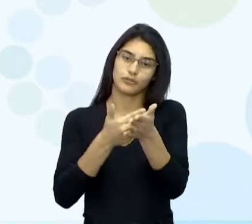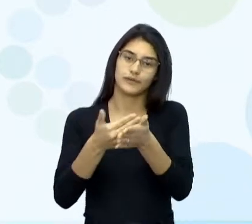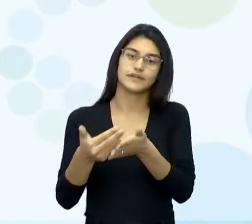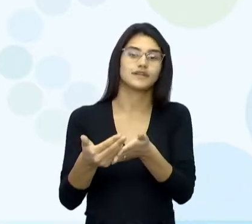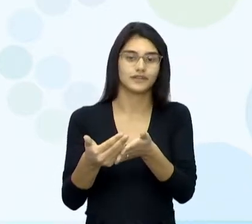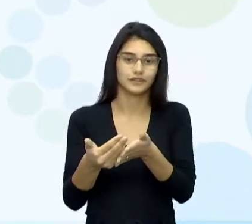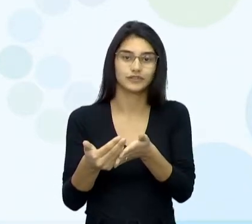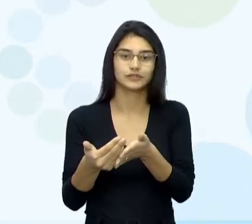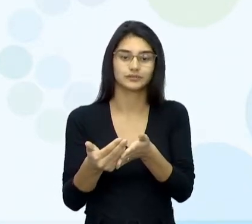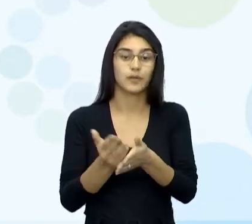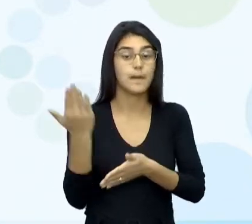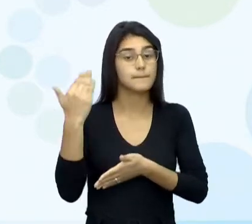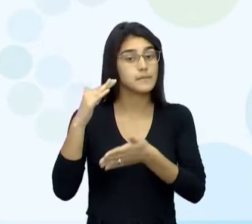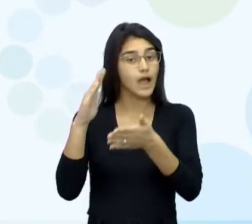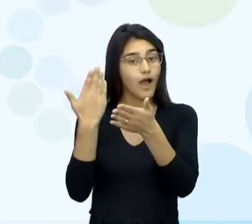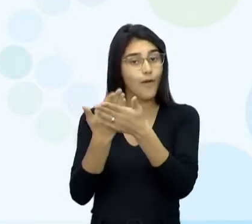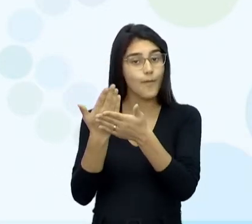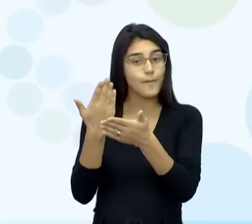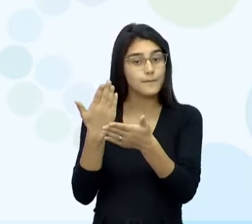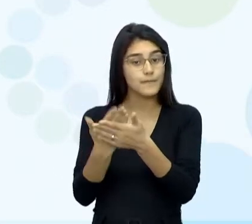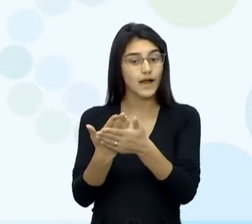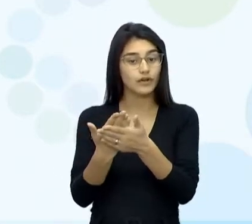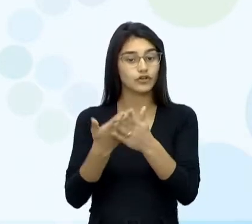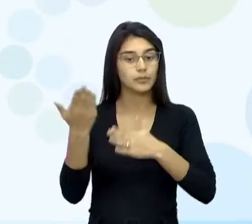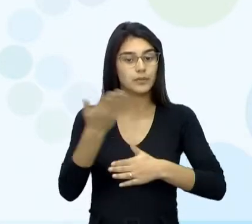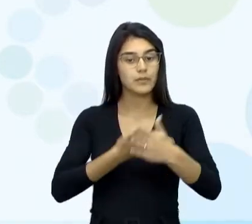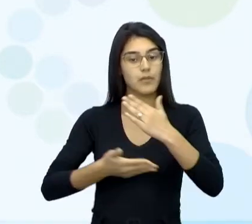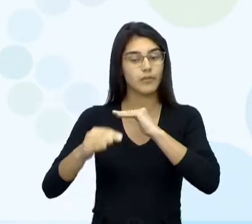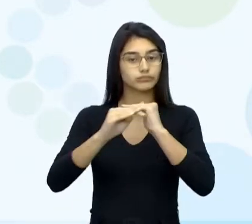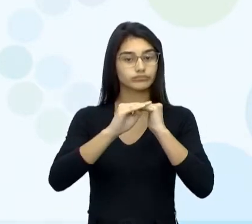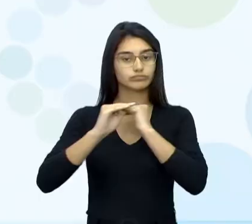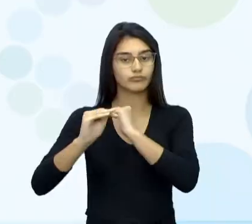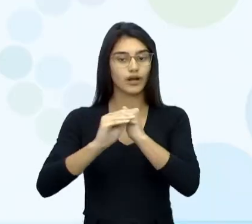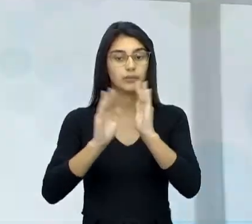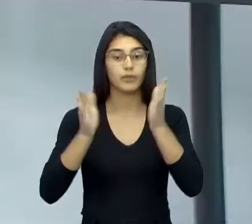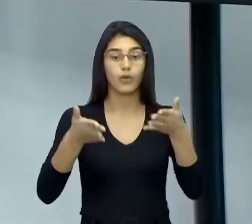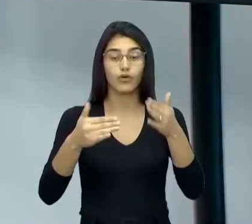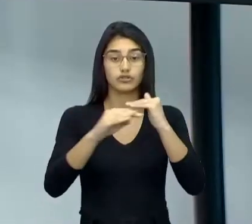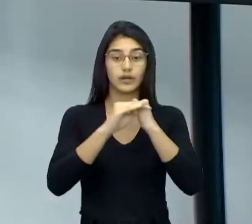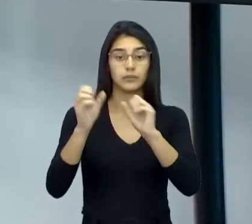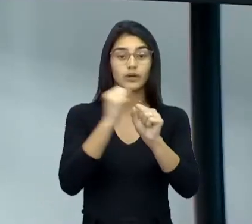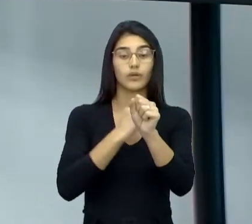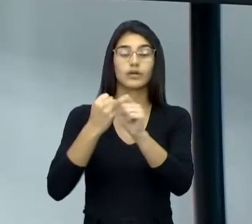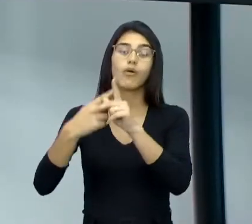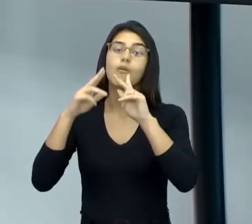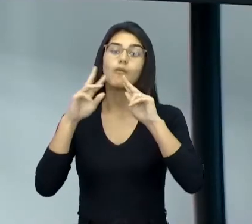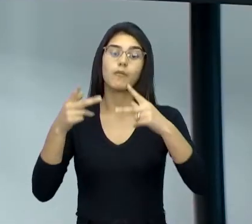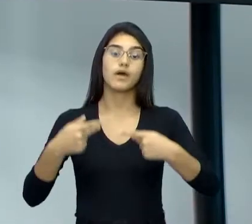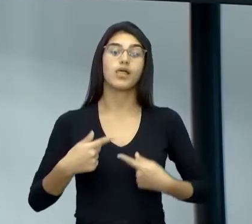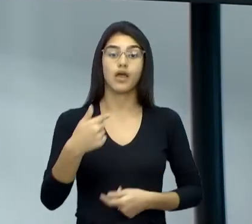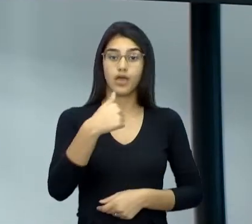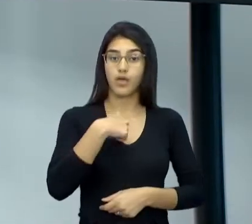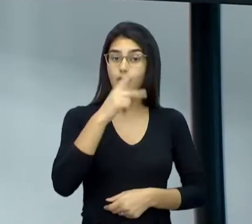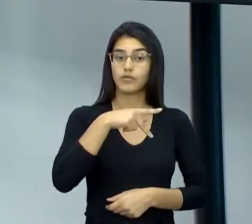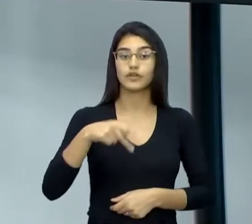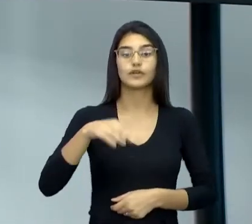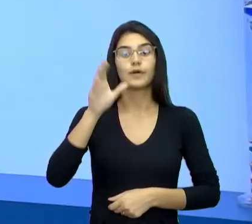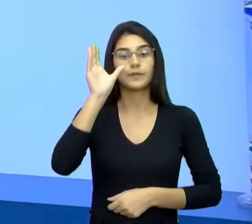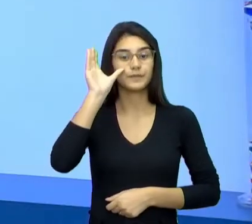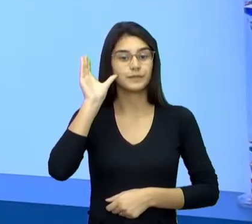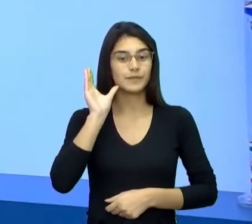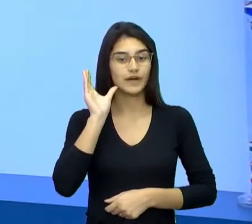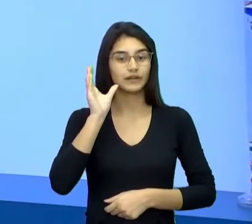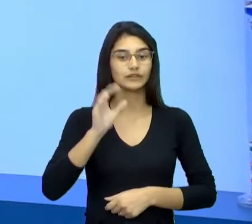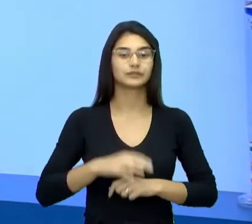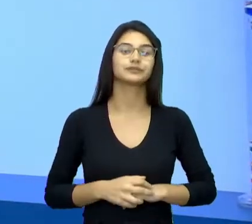aí mais uma aula então de dinâmica e equilíbrio, hoje equilíbrio nas construções humanas. Eu, professor Magno, esse daqui é o